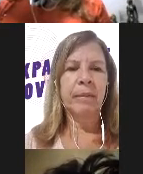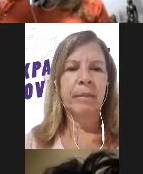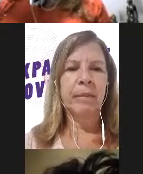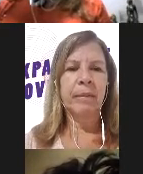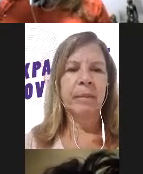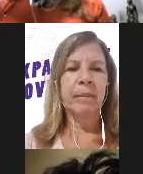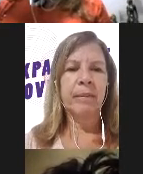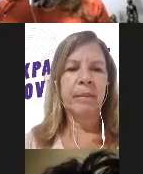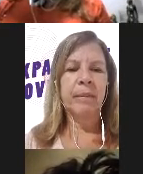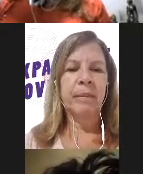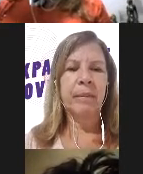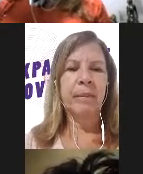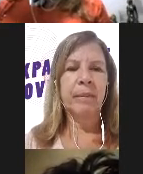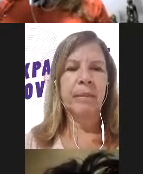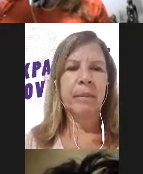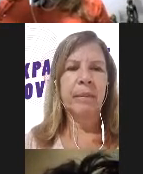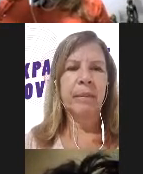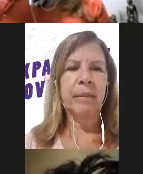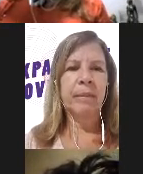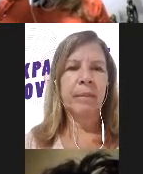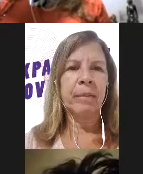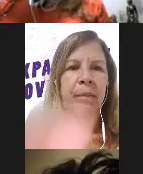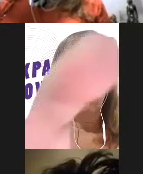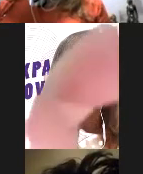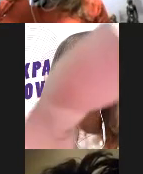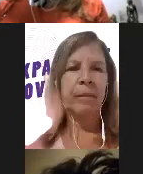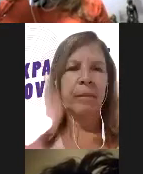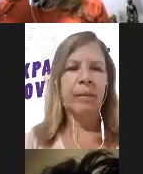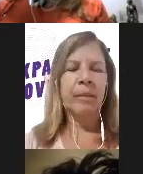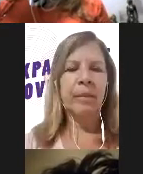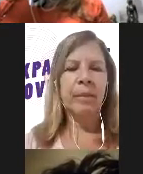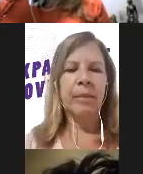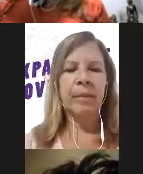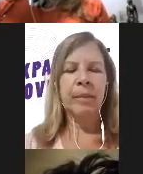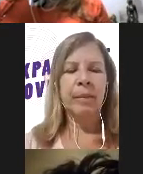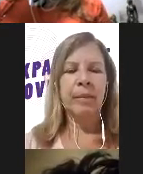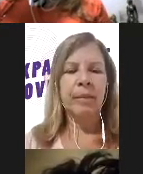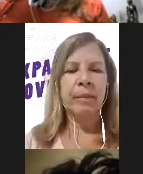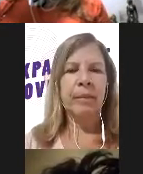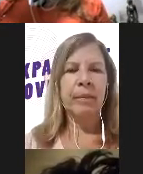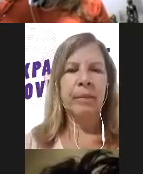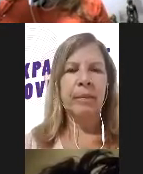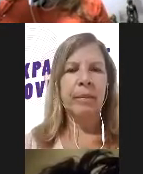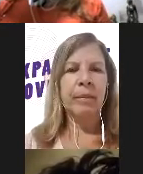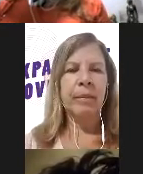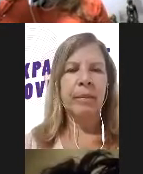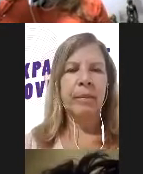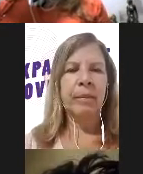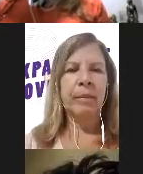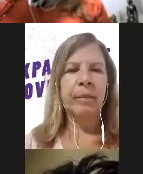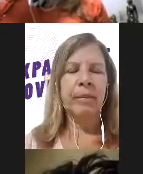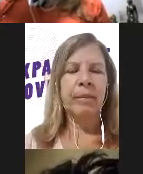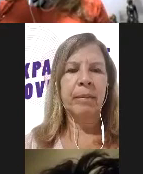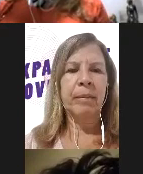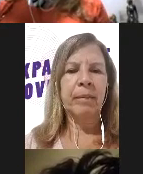dá o bebezinho na mão da gente e na mesma hora fala assim, olha, mãe, eu vou tirar o bebê de você por conta que ele está com